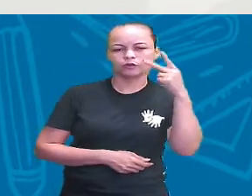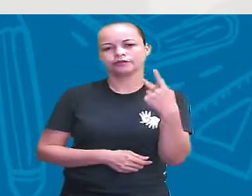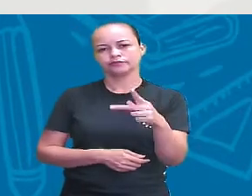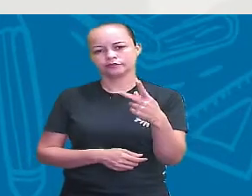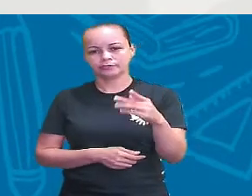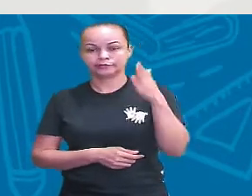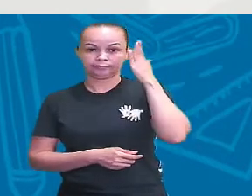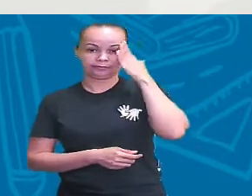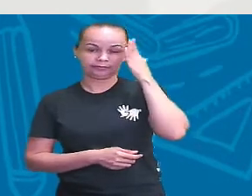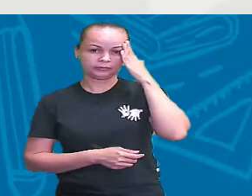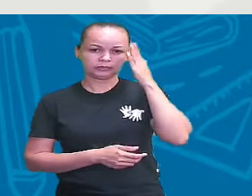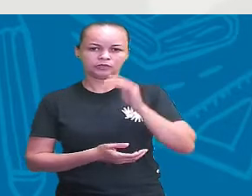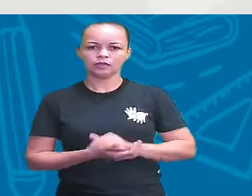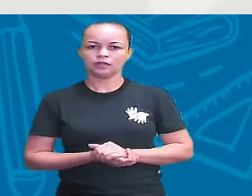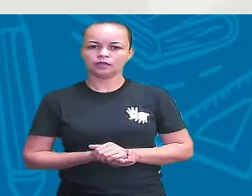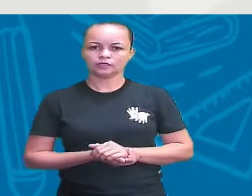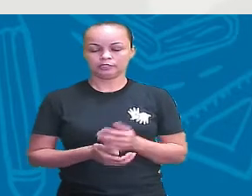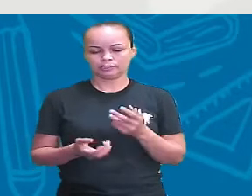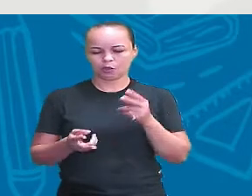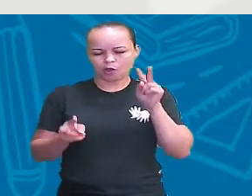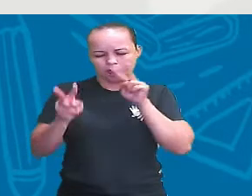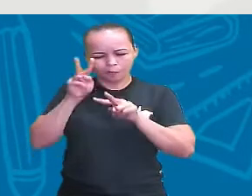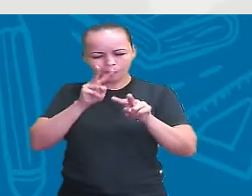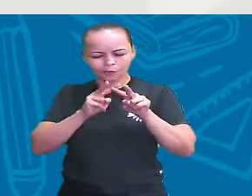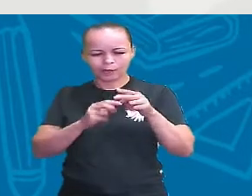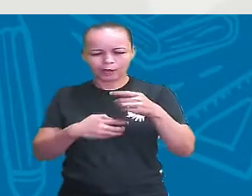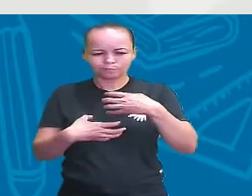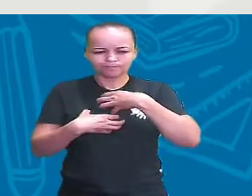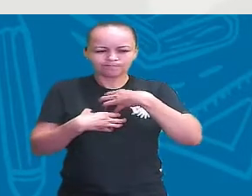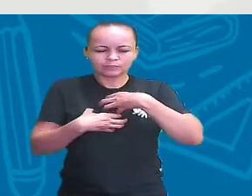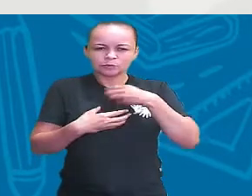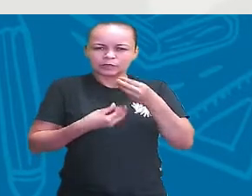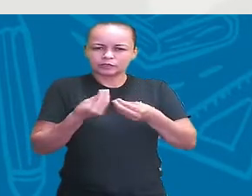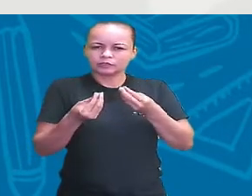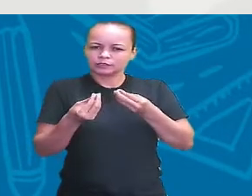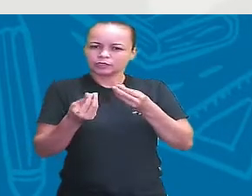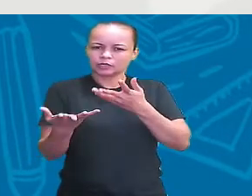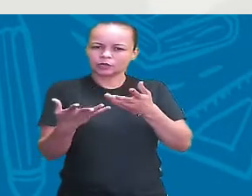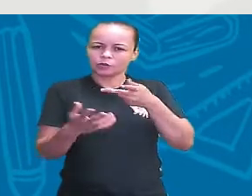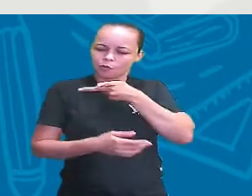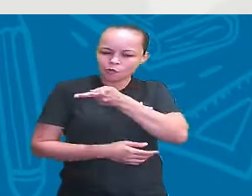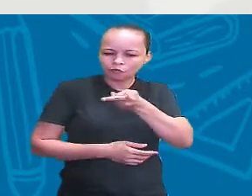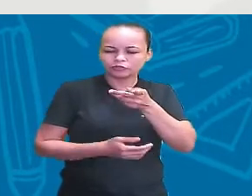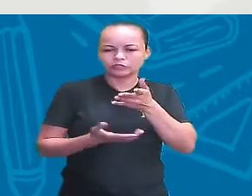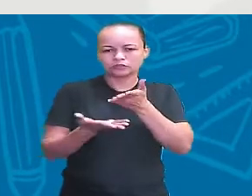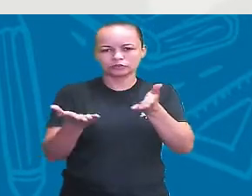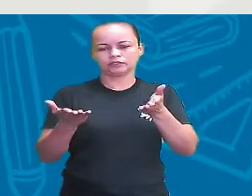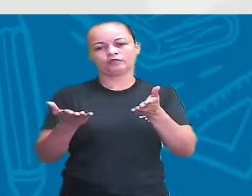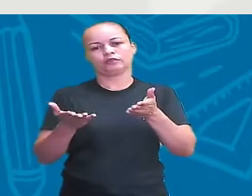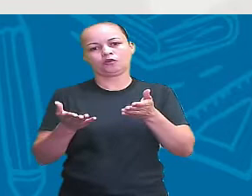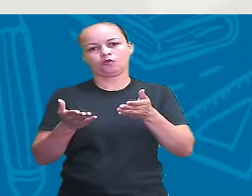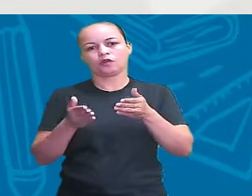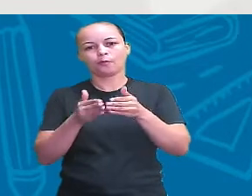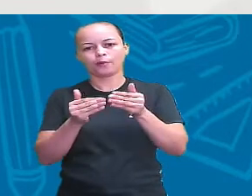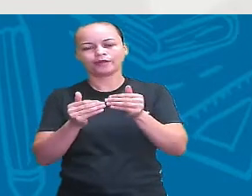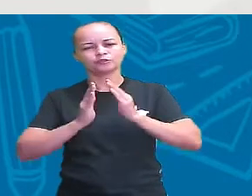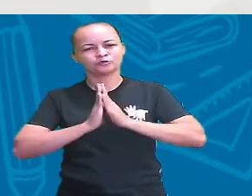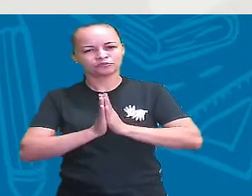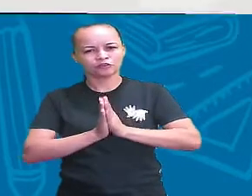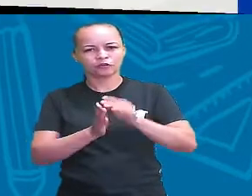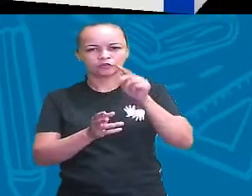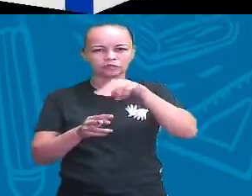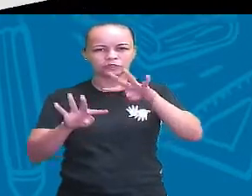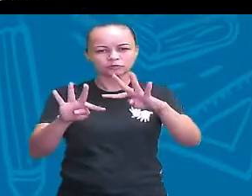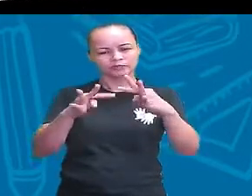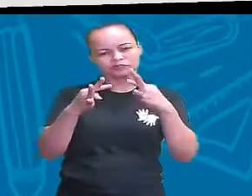saber. Então, é um olhar que tem que ser transdisciplinar. É isso que eu te convido. Então, por favor, presta atenção e eu vou pedir já para a